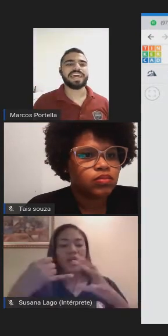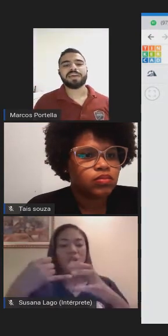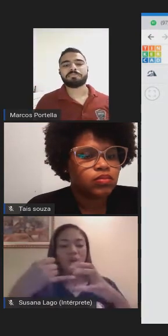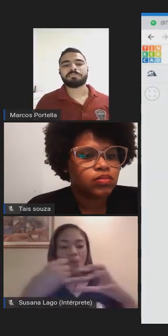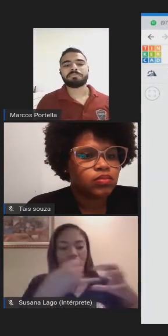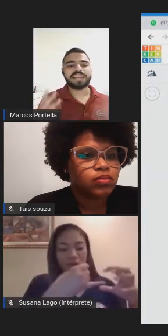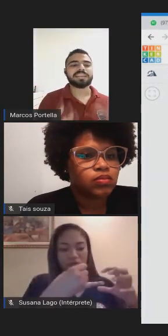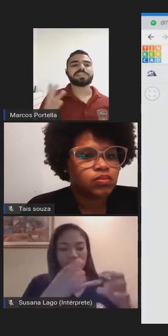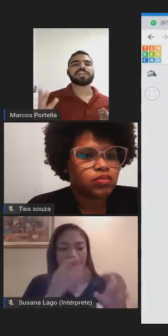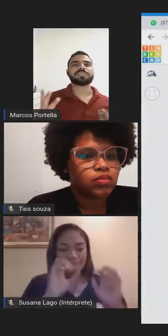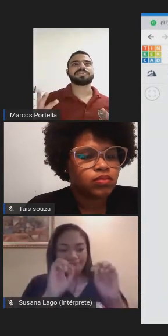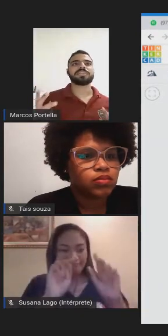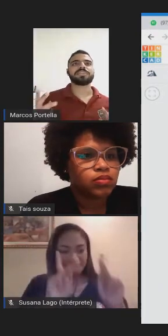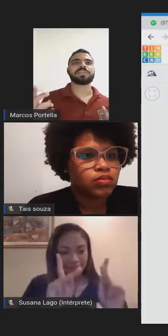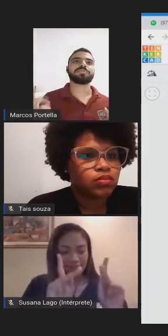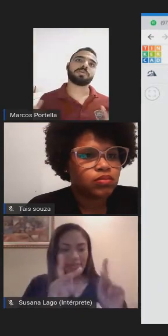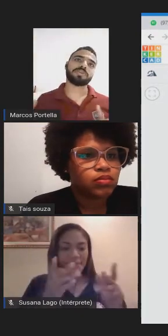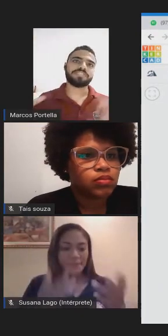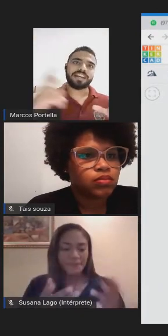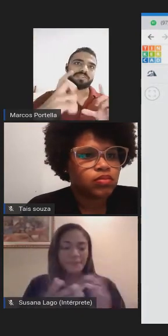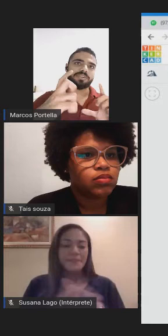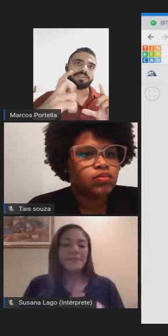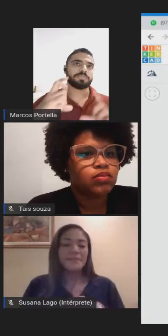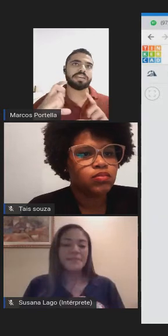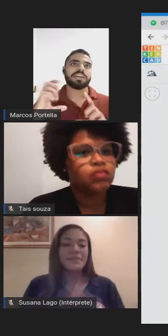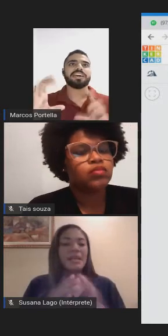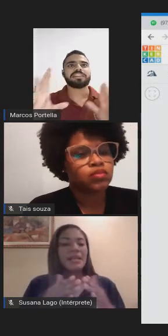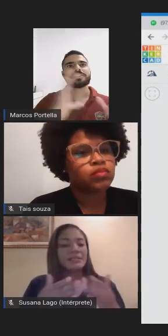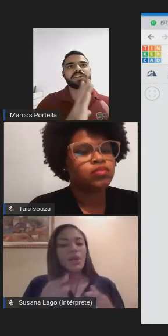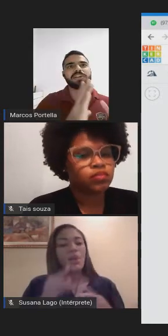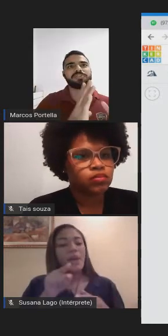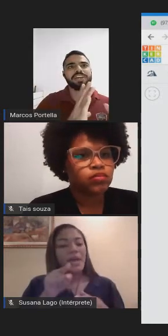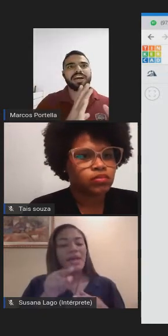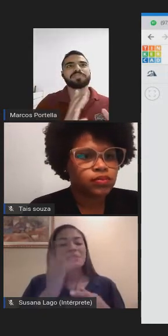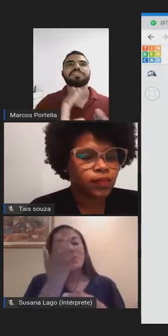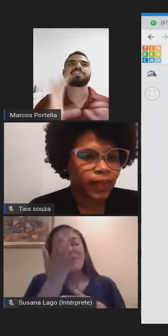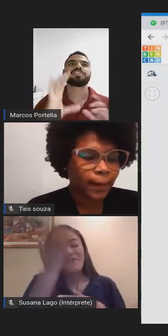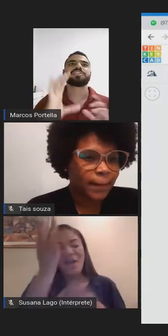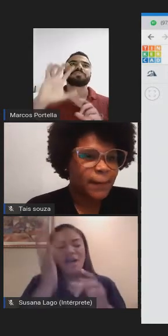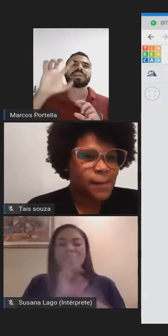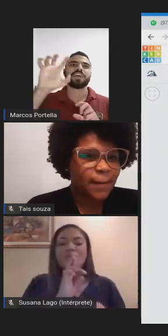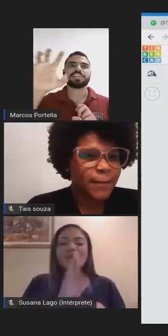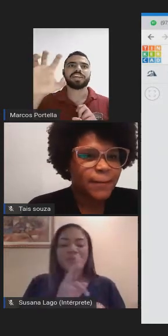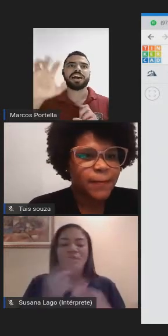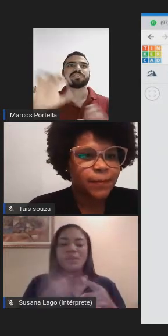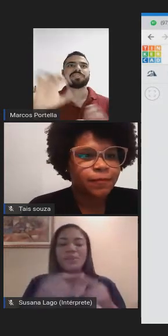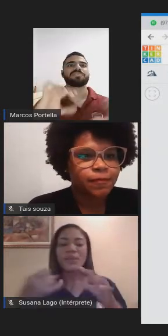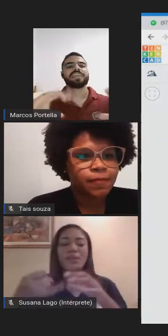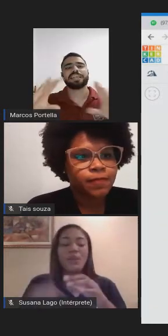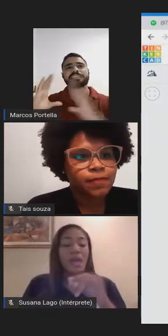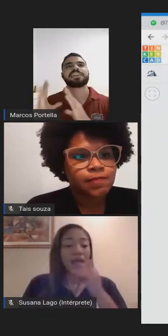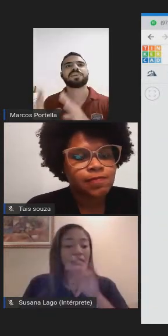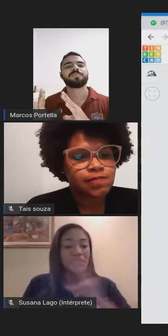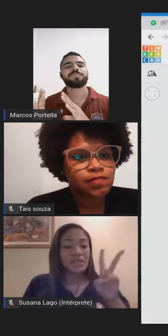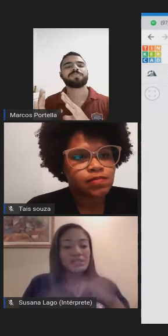bom? Basicamente é isso. Então, eu tenho um modo fácil, que eu só peguei tensão geral dividido pela corrente geral